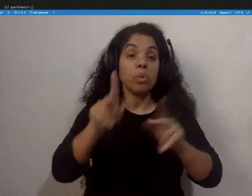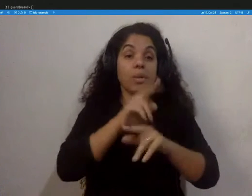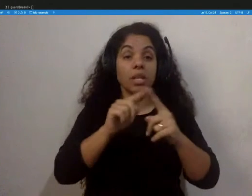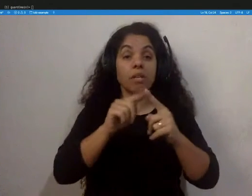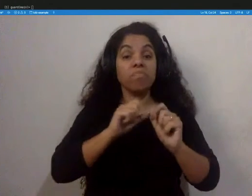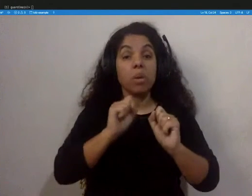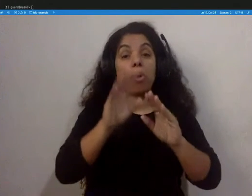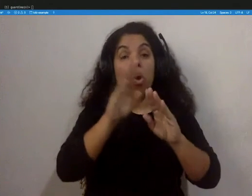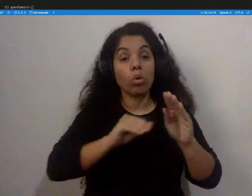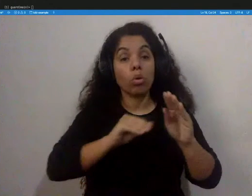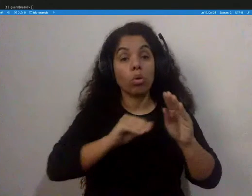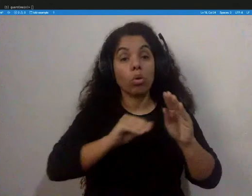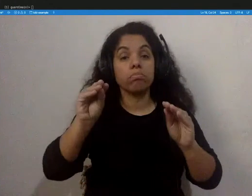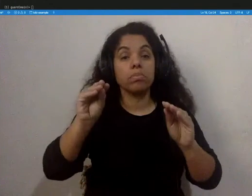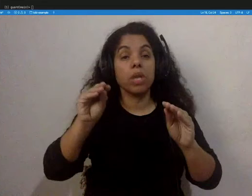passar